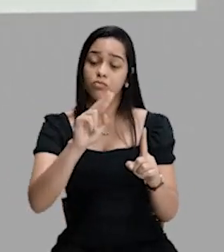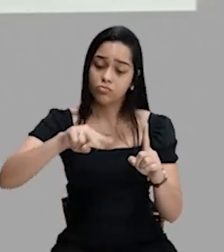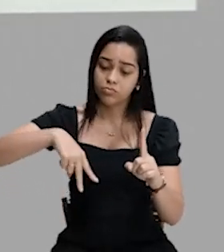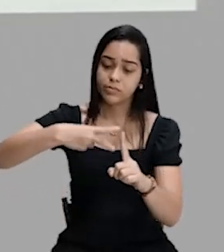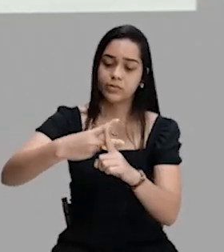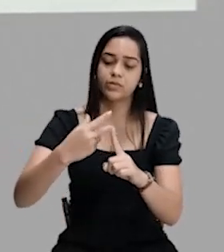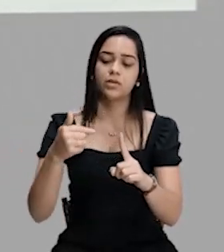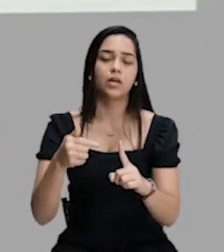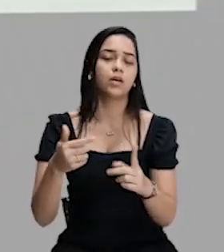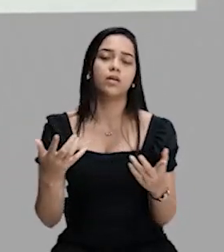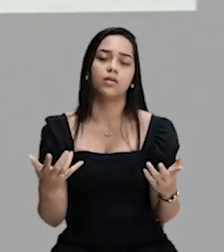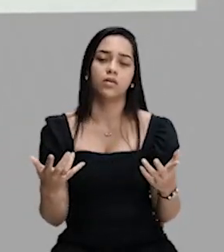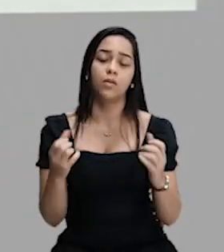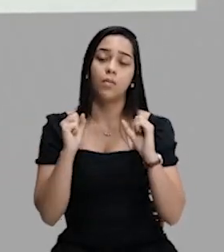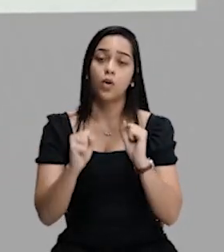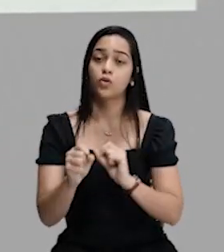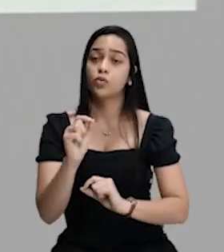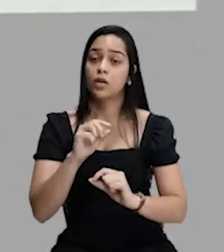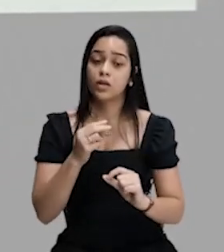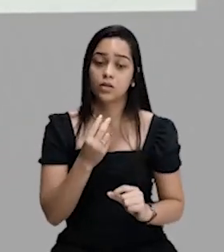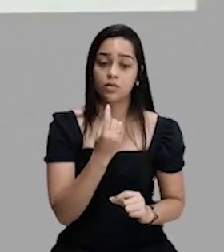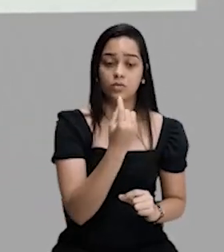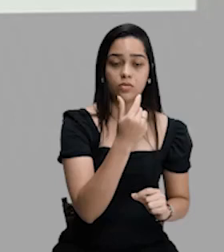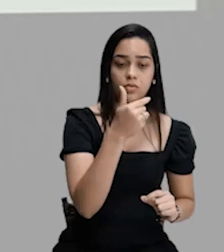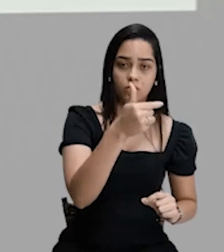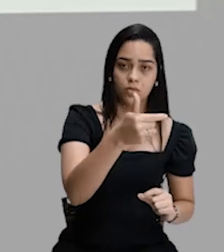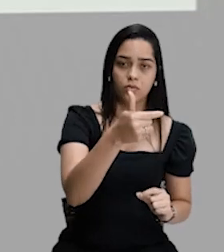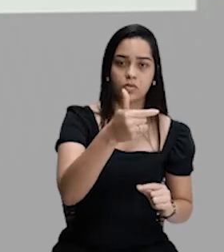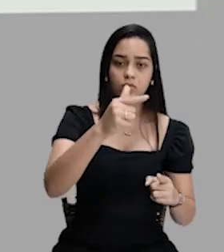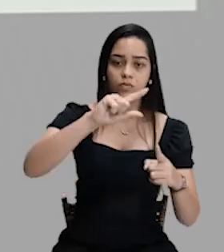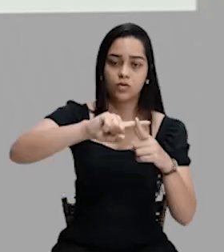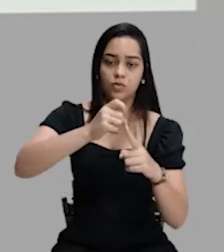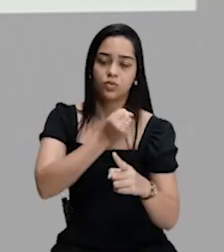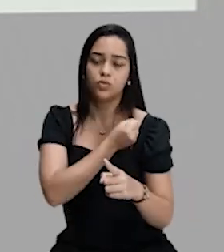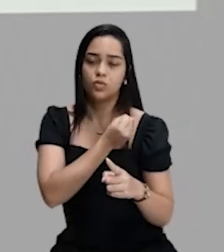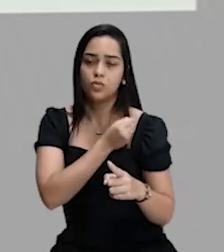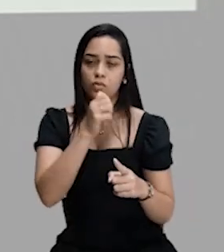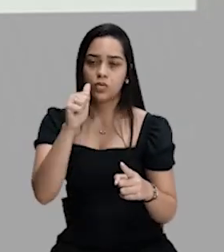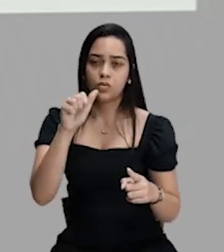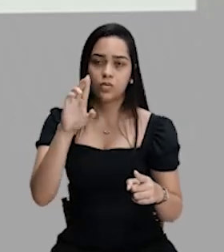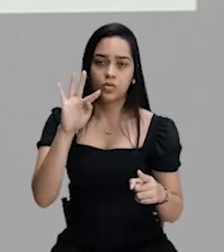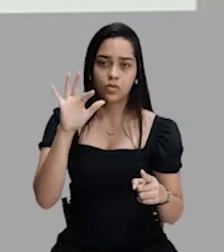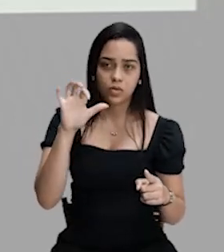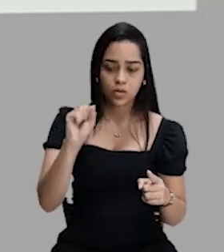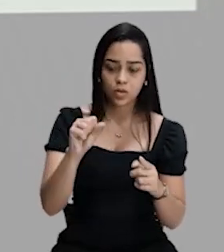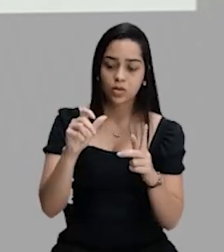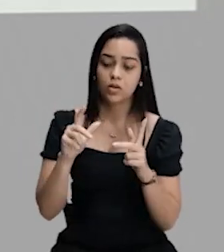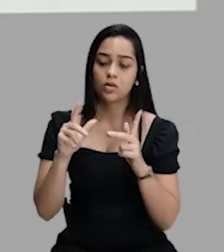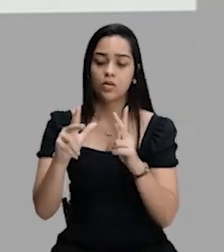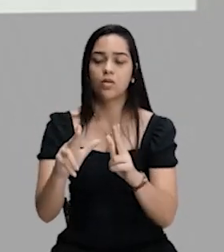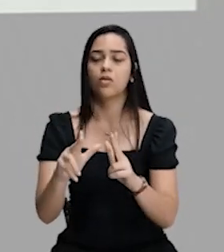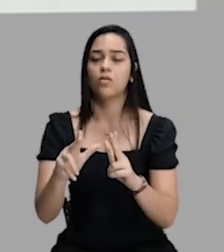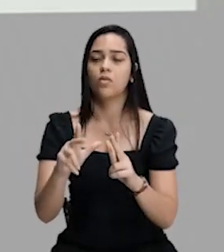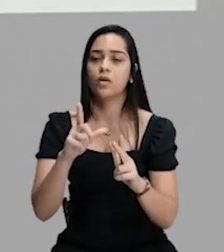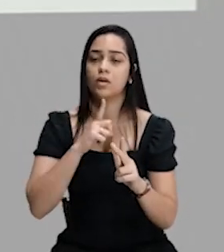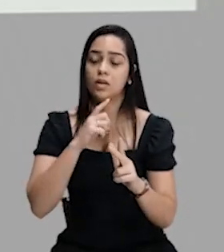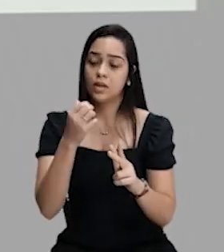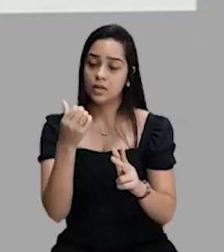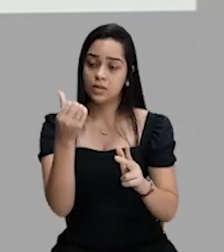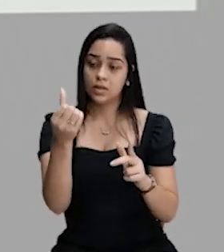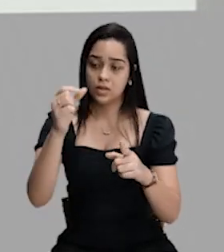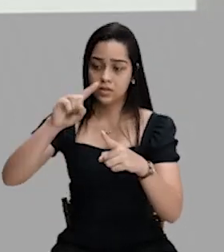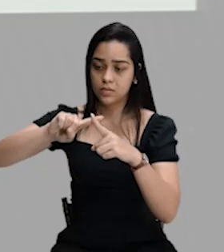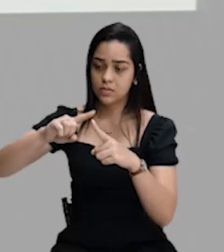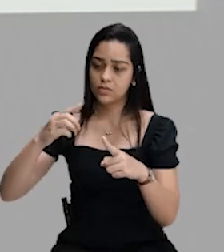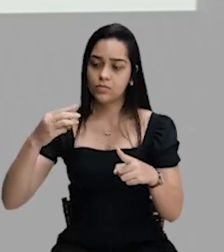dobrados então você pode dizer que duas vezes o número de arestas vai ser exatamente esses 6